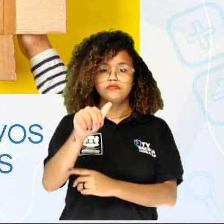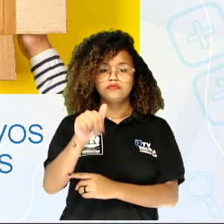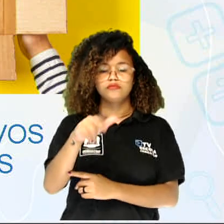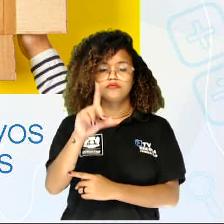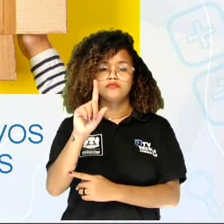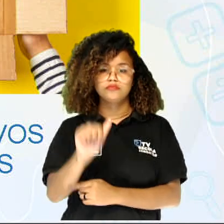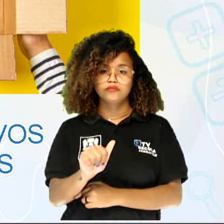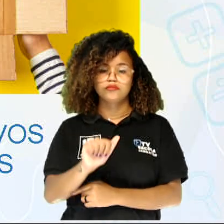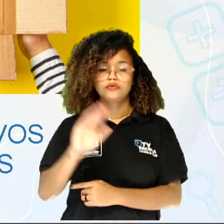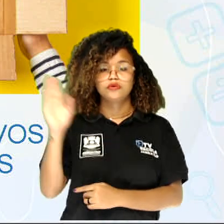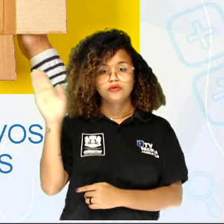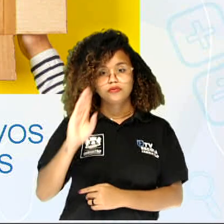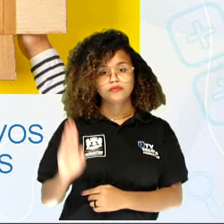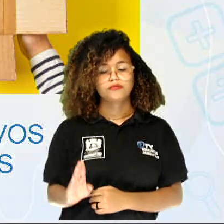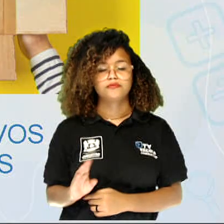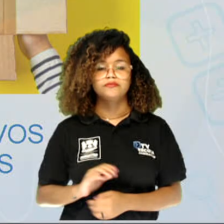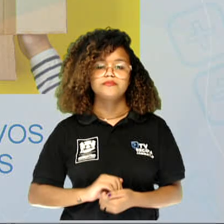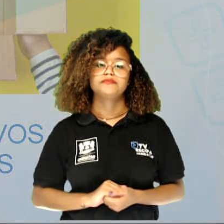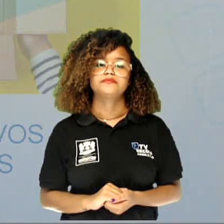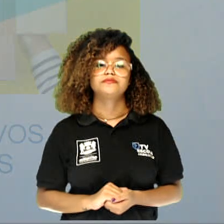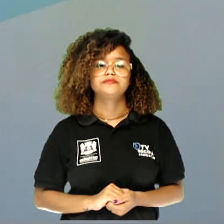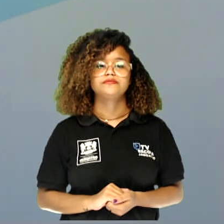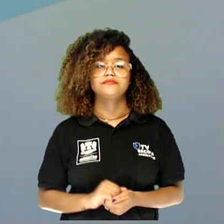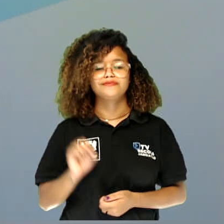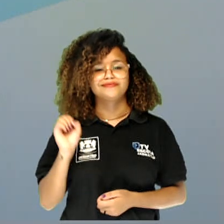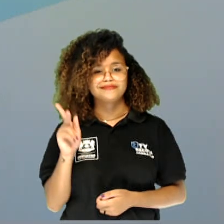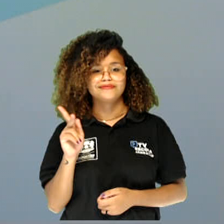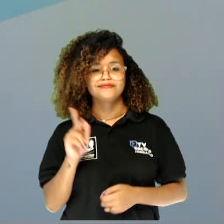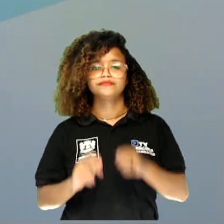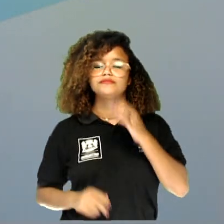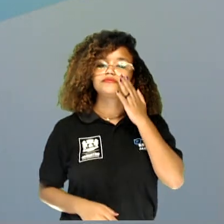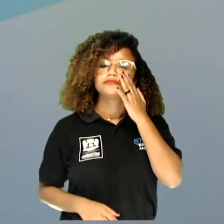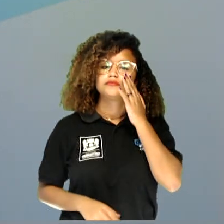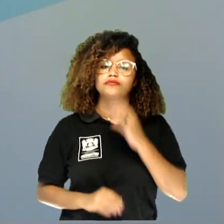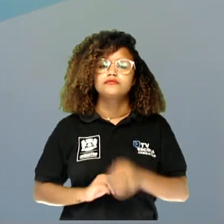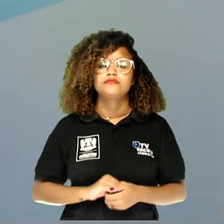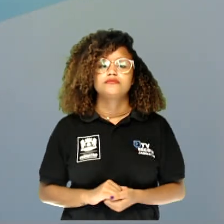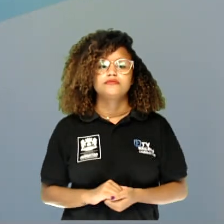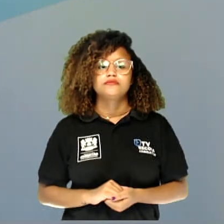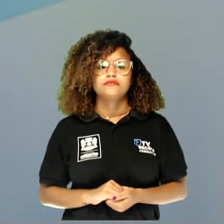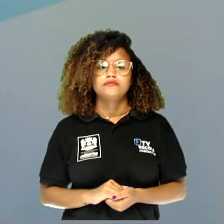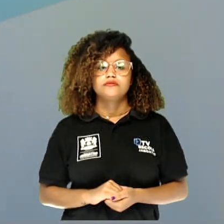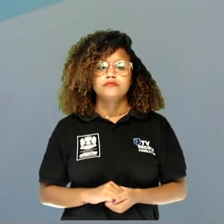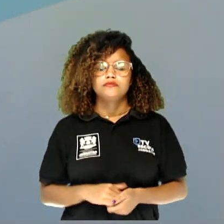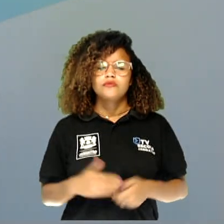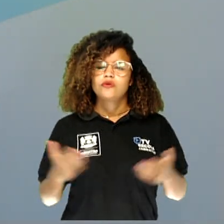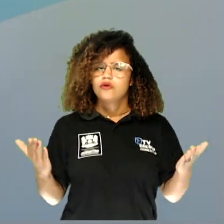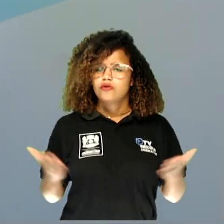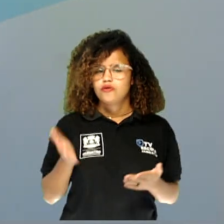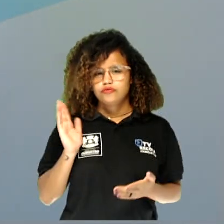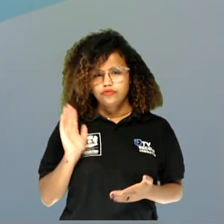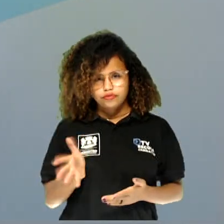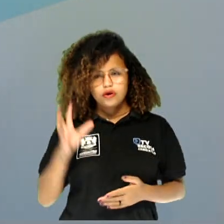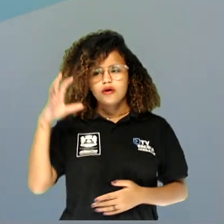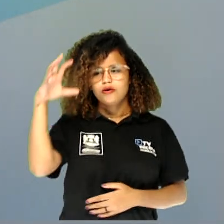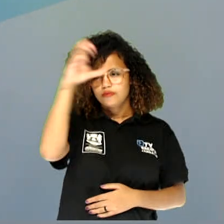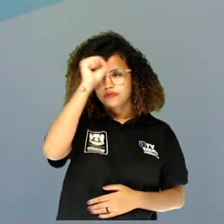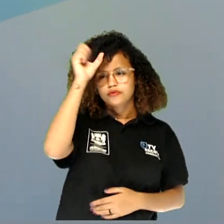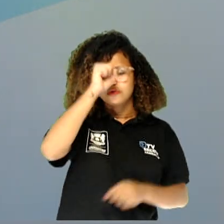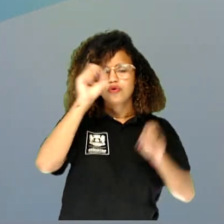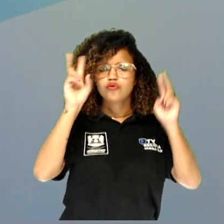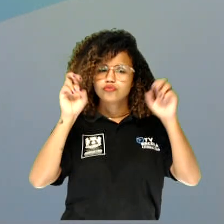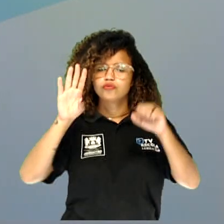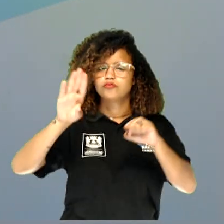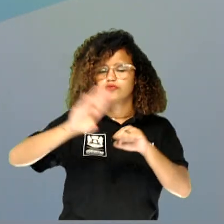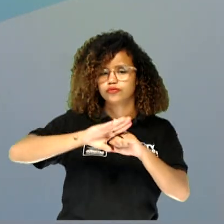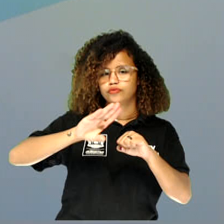Fernanda e Brasil. Ok? Vamos lá. Agora que vocês já aprenderam sobre